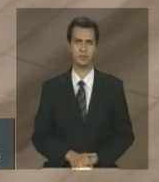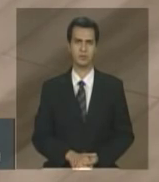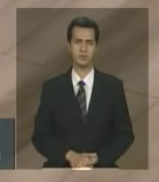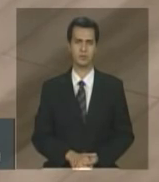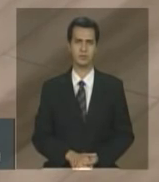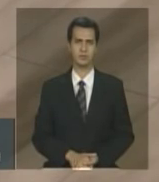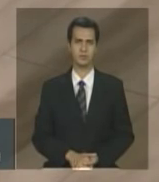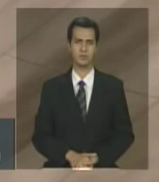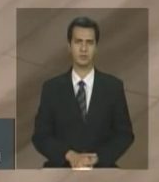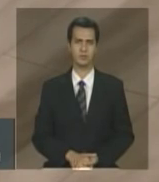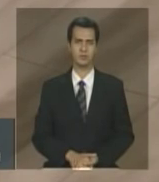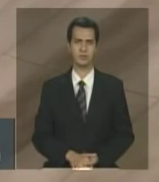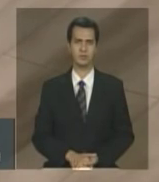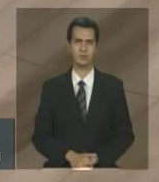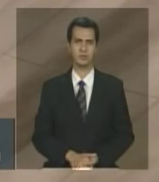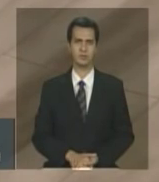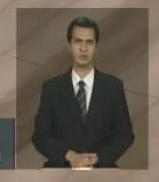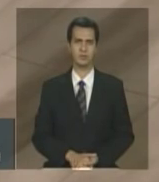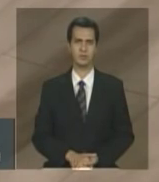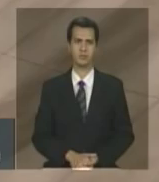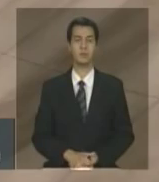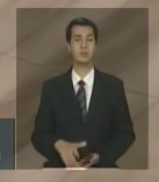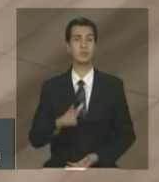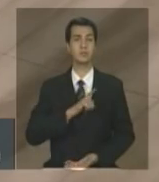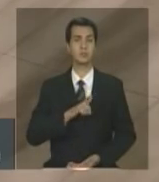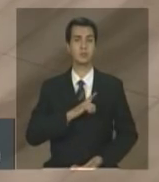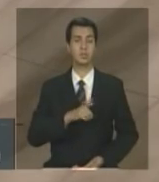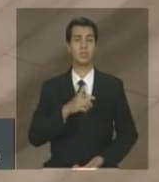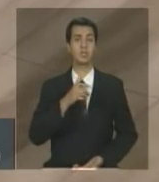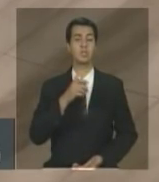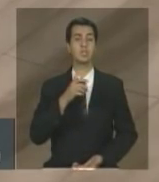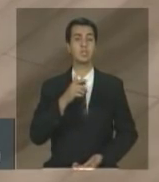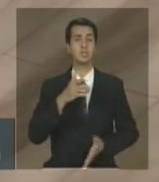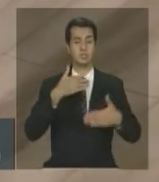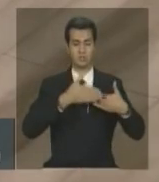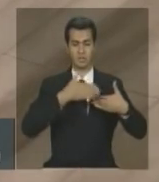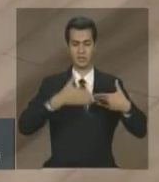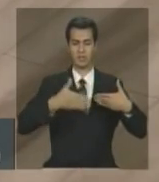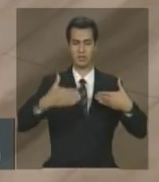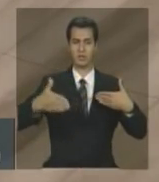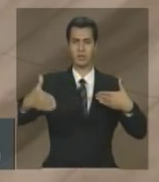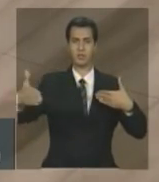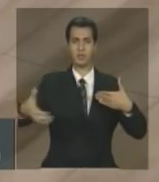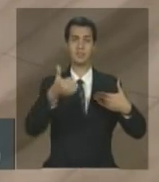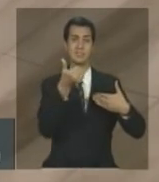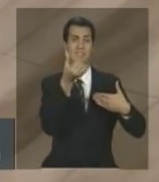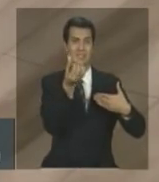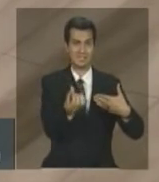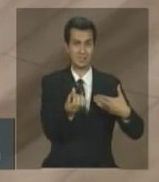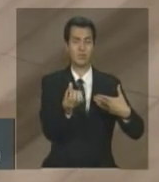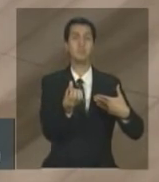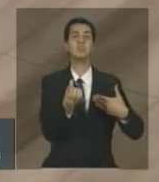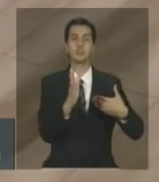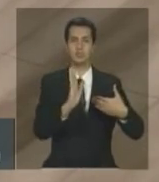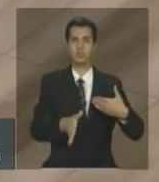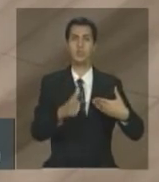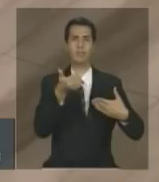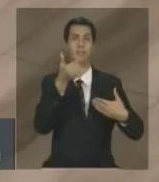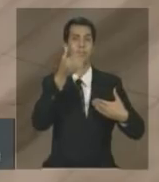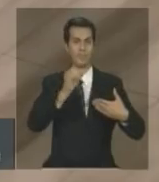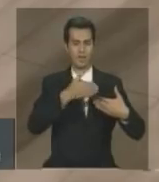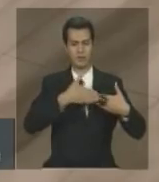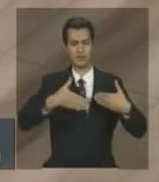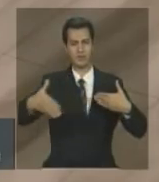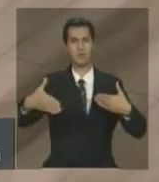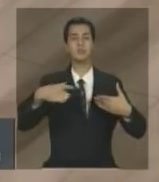Dos 16 lotes, 10 já estão em funcionamento. Dos 16 lotes previstos, 10